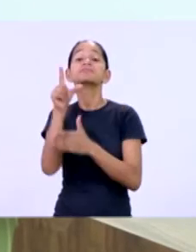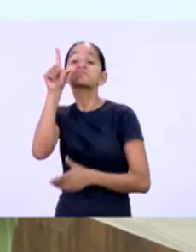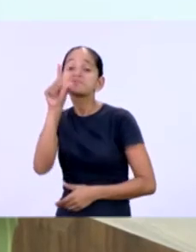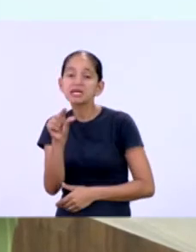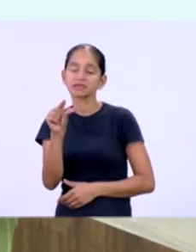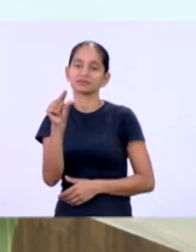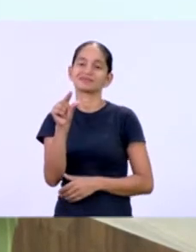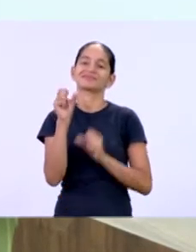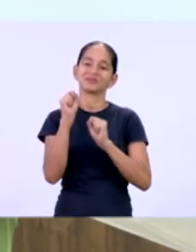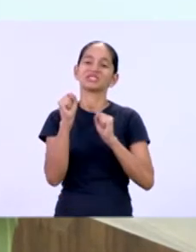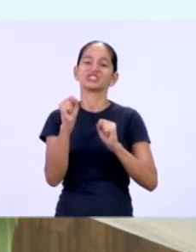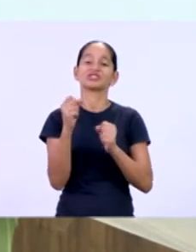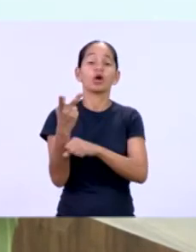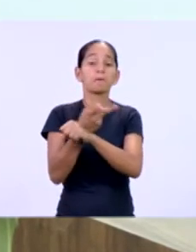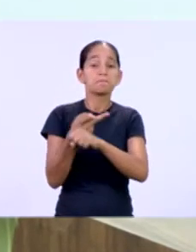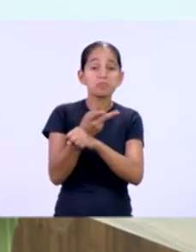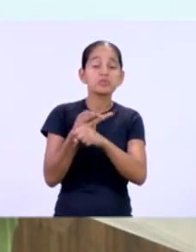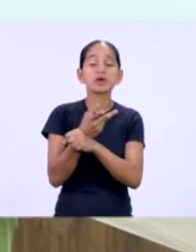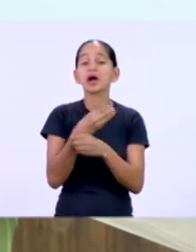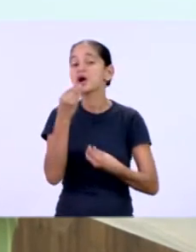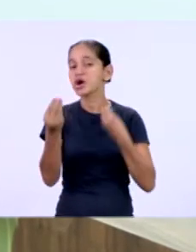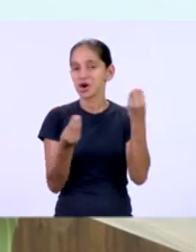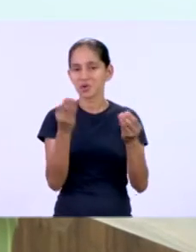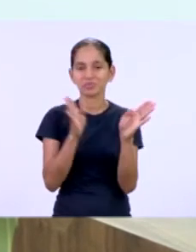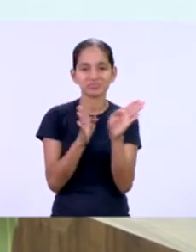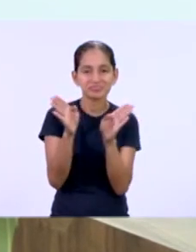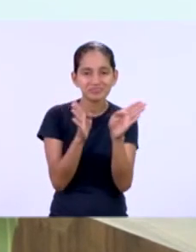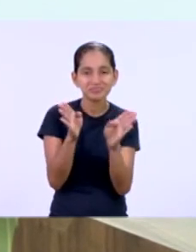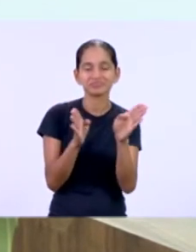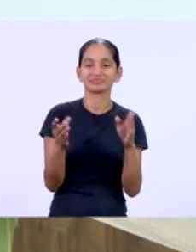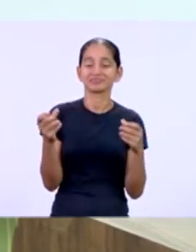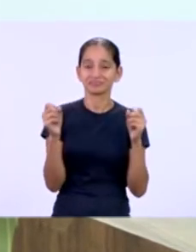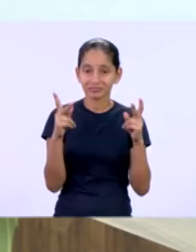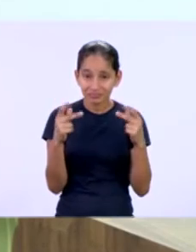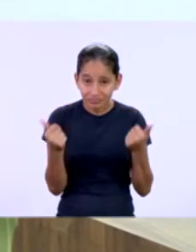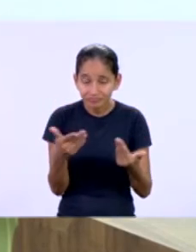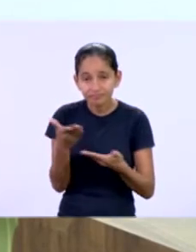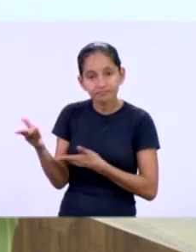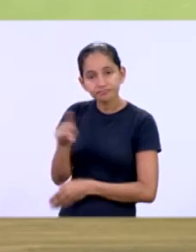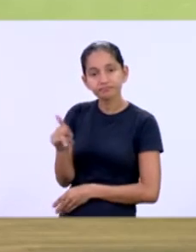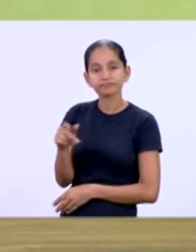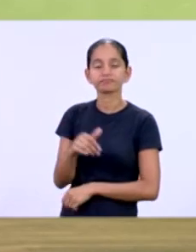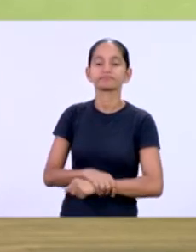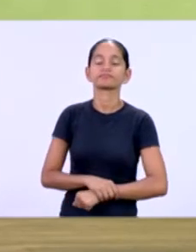alta, a carga tributária é tão alta, a melhor opção é pagar o menos dentro da nossa lei. Professor Franklin.